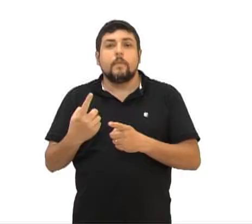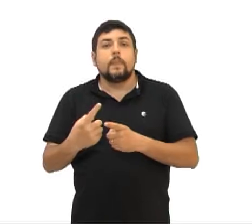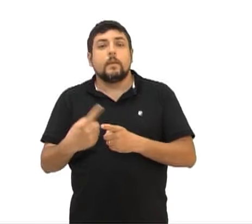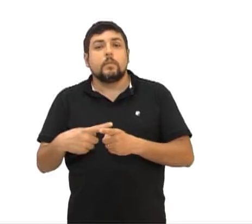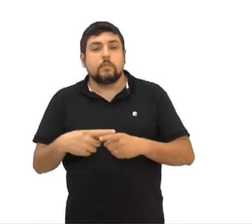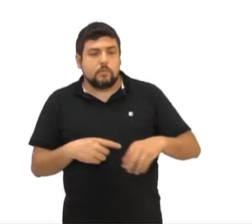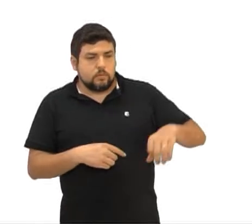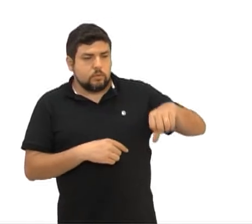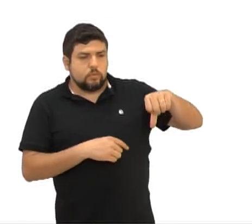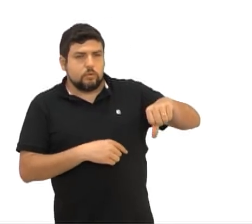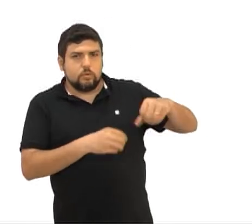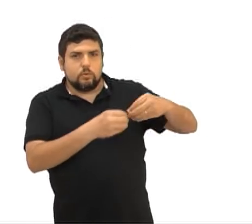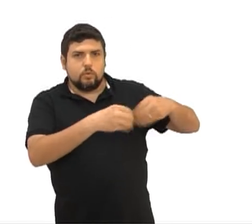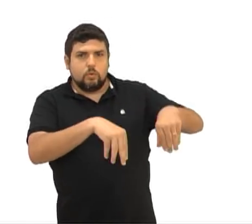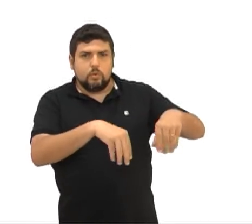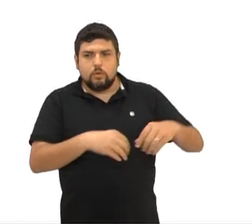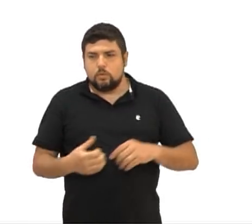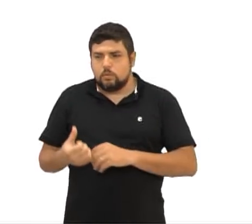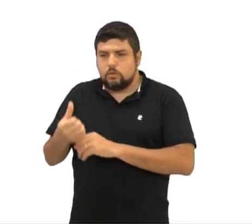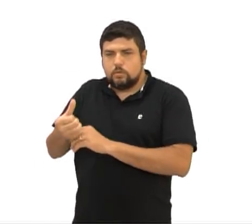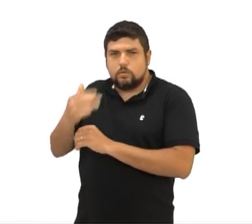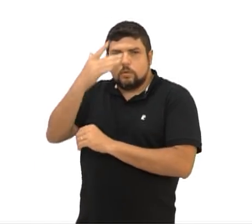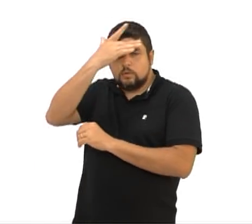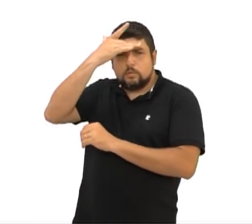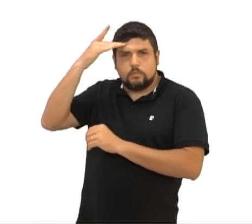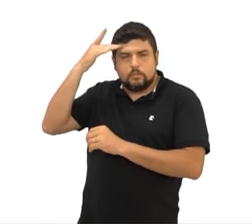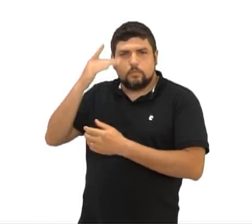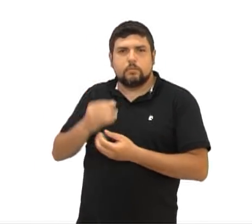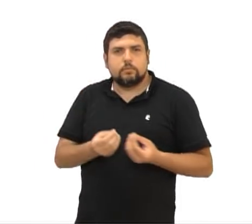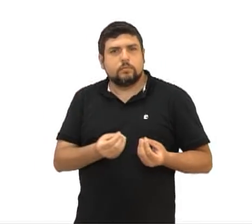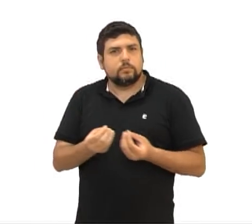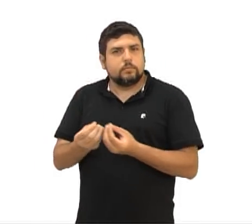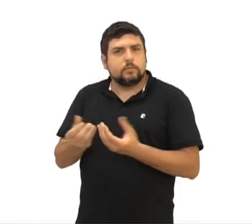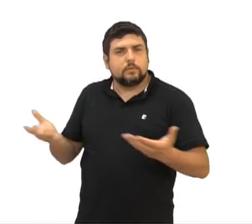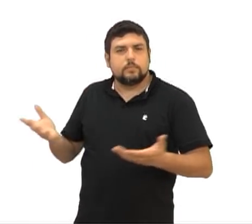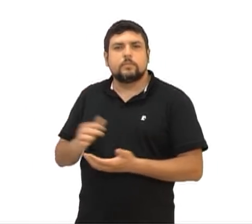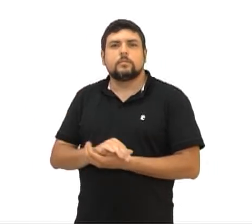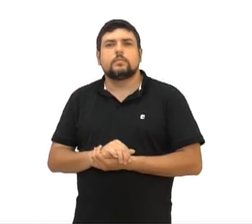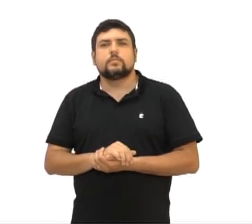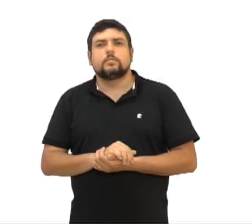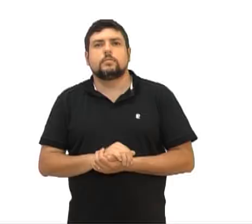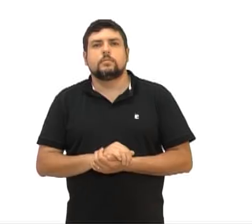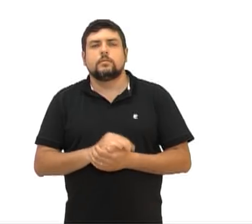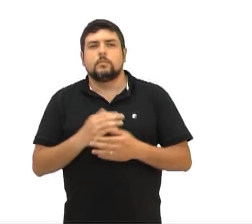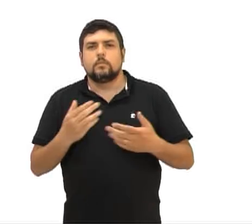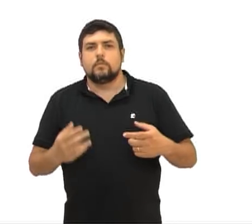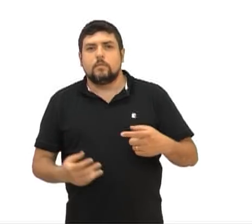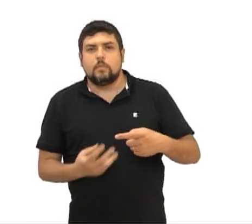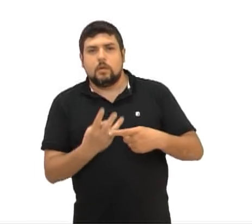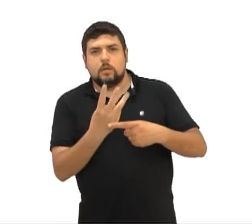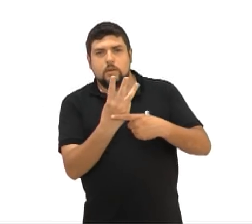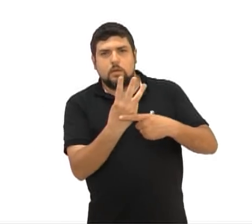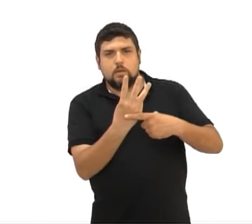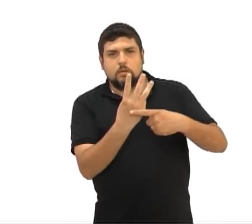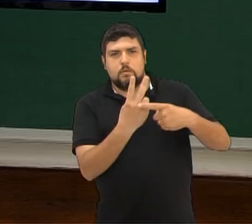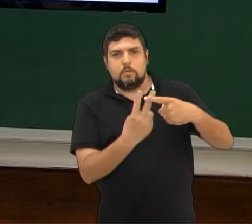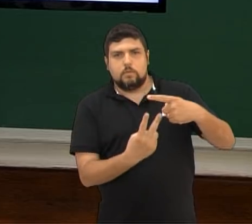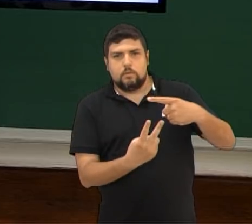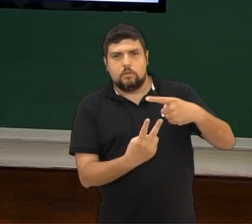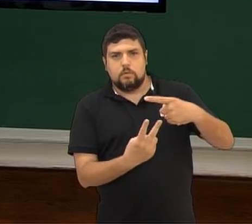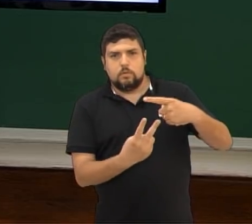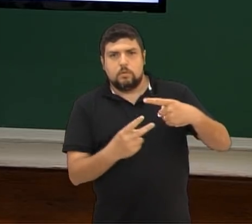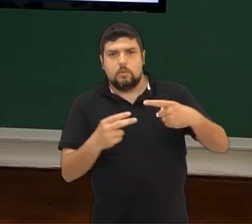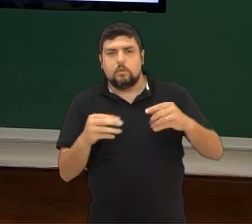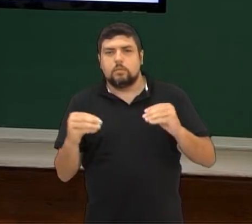ovos para 6 pessoas. Importante, 3 para 2 igual a